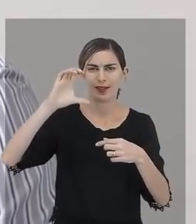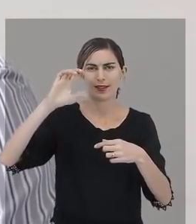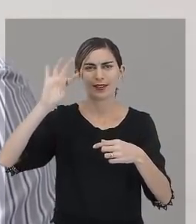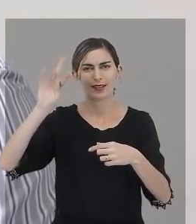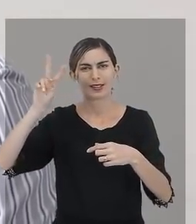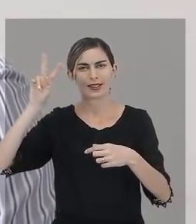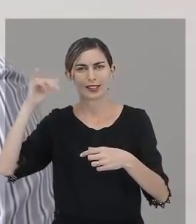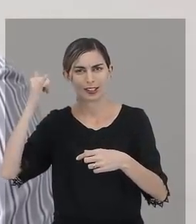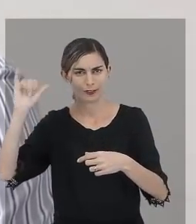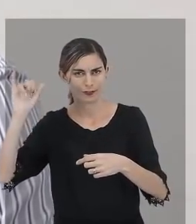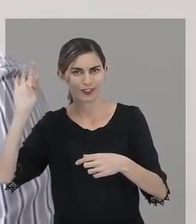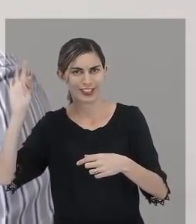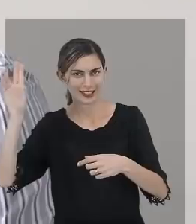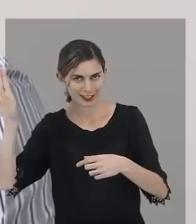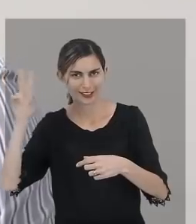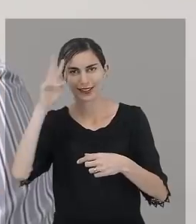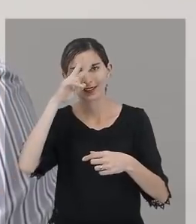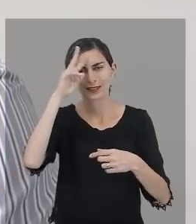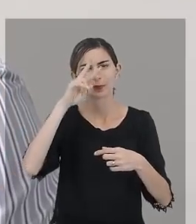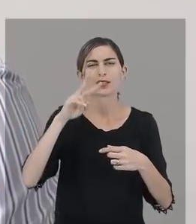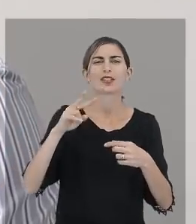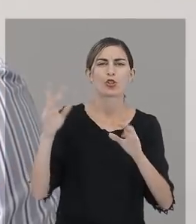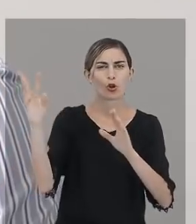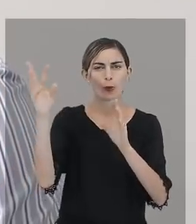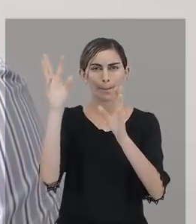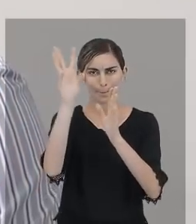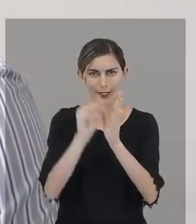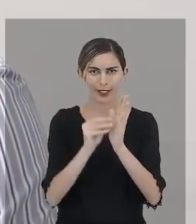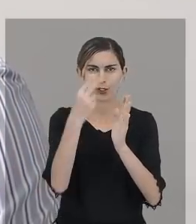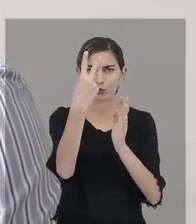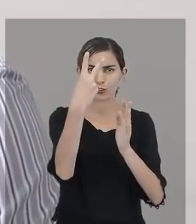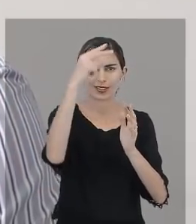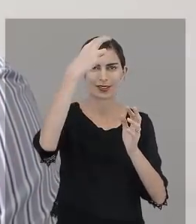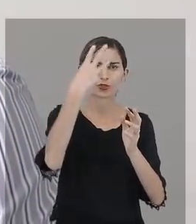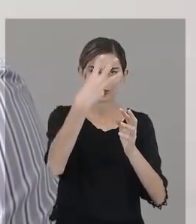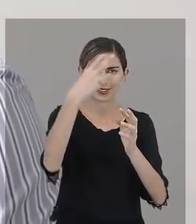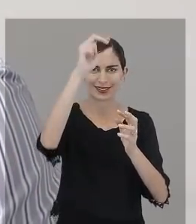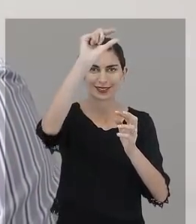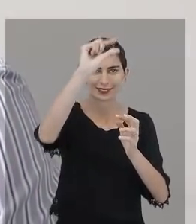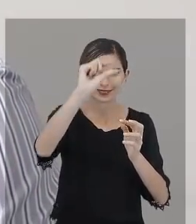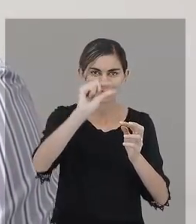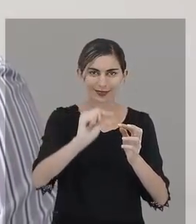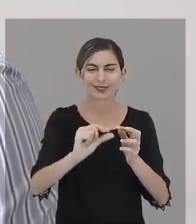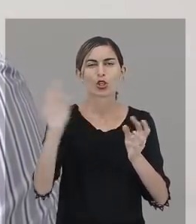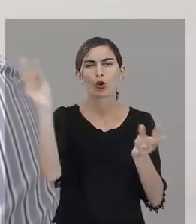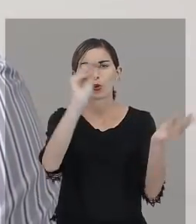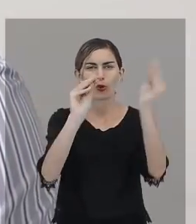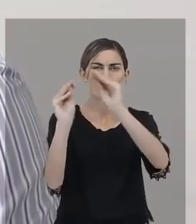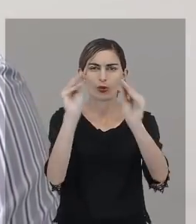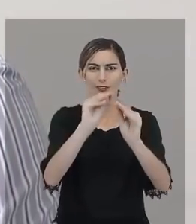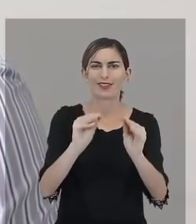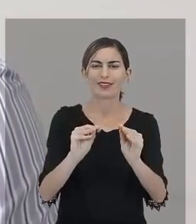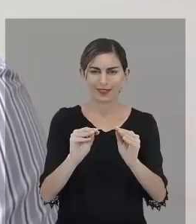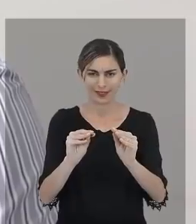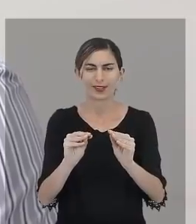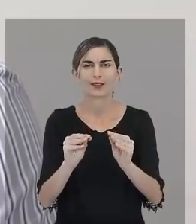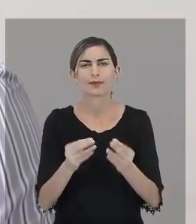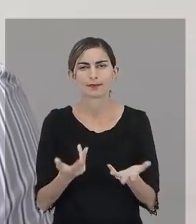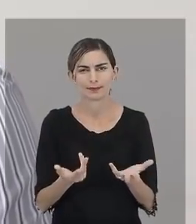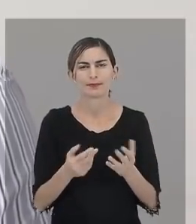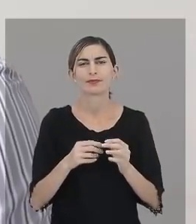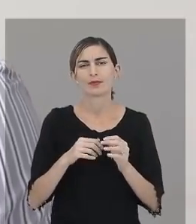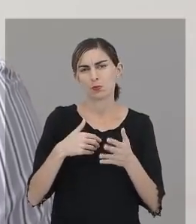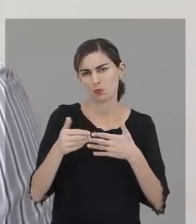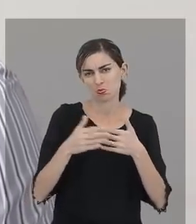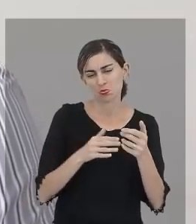gente pode pegar esses 3 botões, colocar no XML de layout e usar um linear layout, um relative layout e posicionar esses botões de